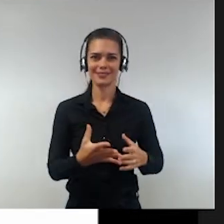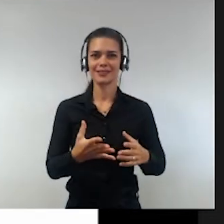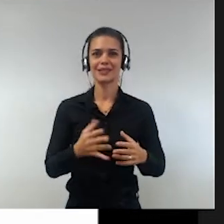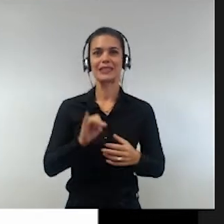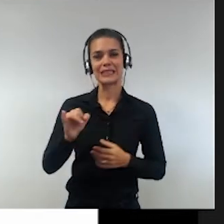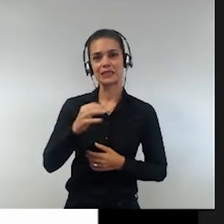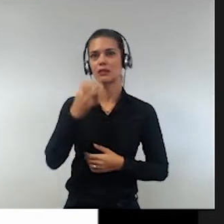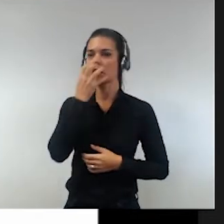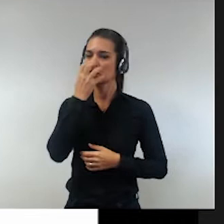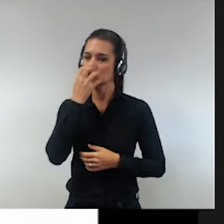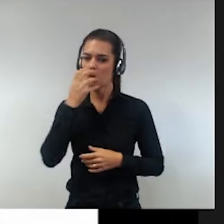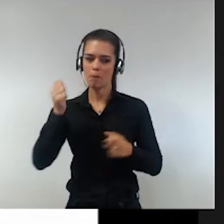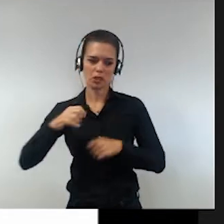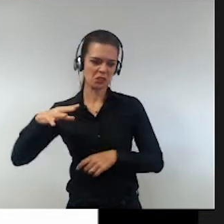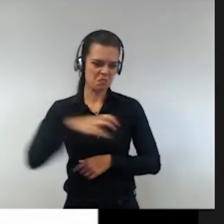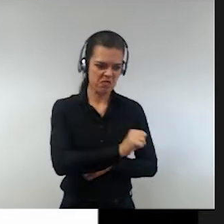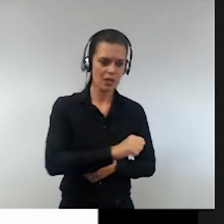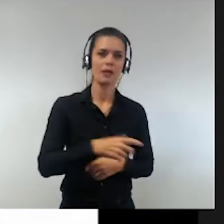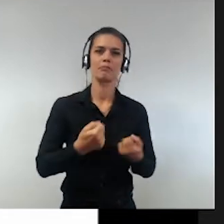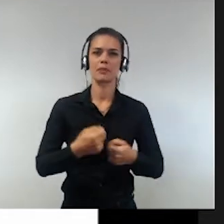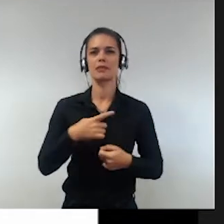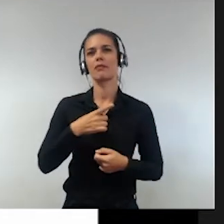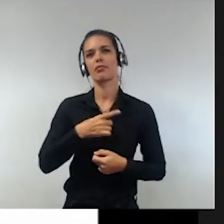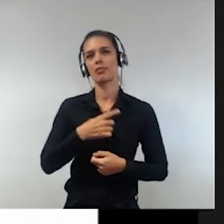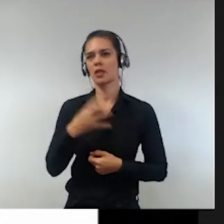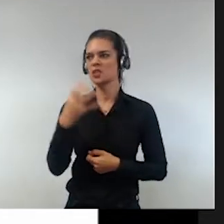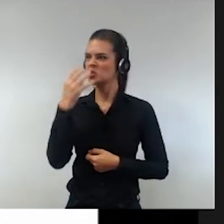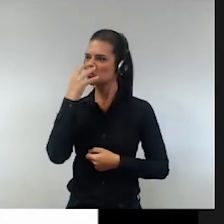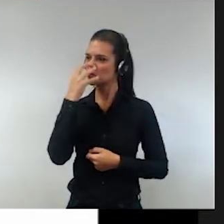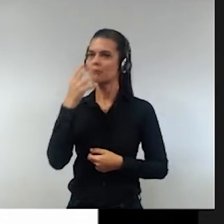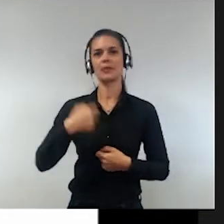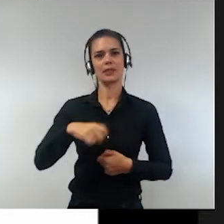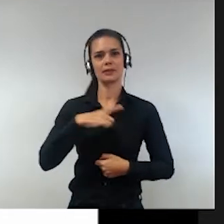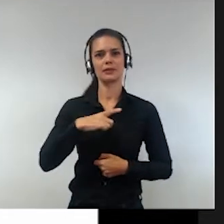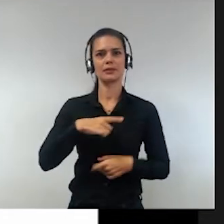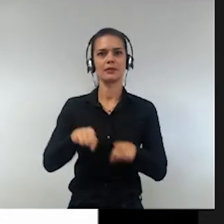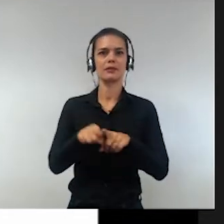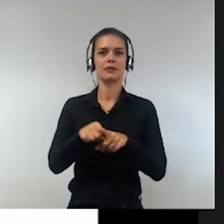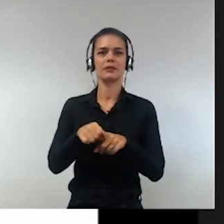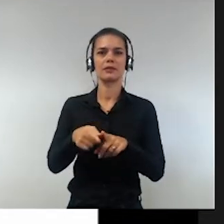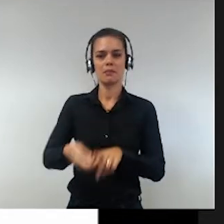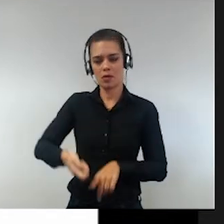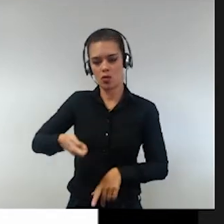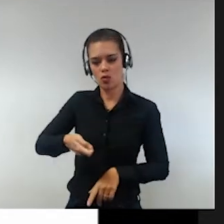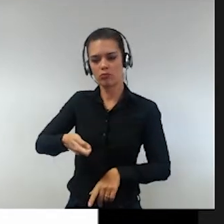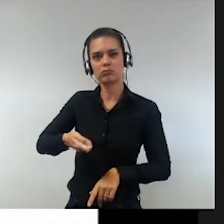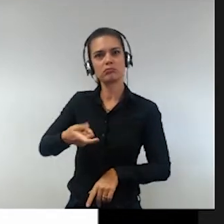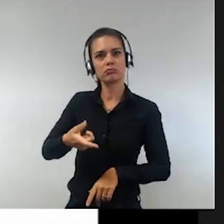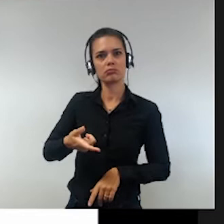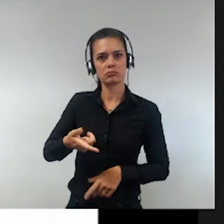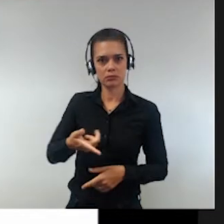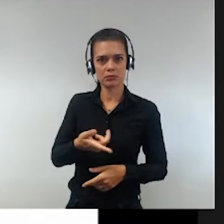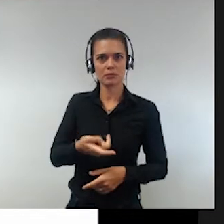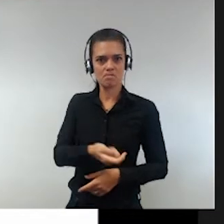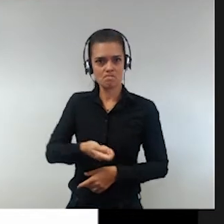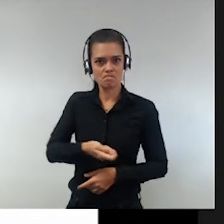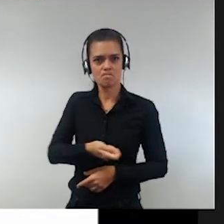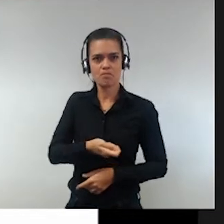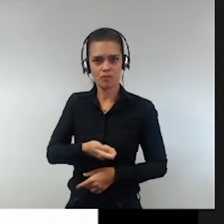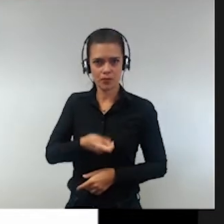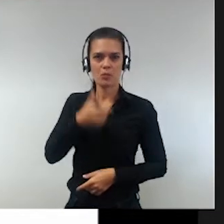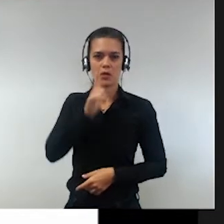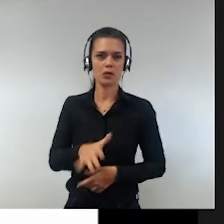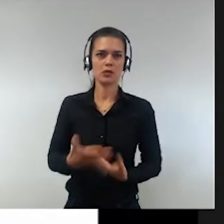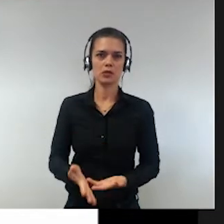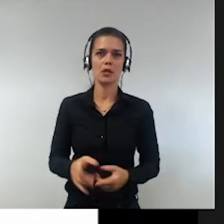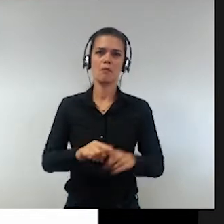capaz de atacar, evidentemente tem que ter a focinheira, tem que ter a coleira curta para você, enquanto você está no trânsito da área de condomínio.